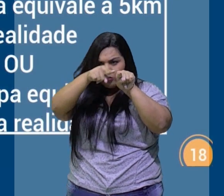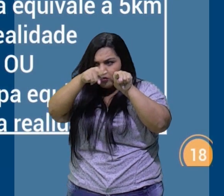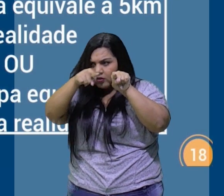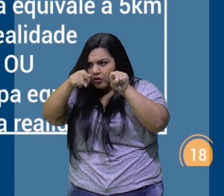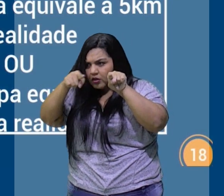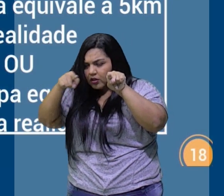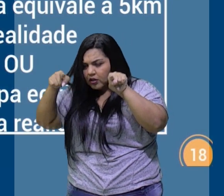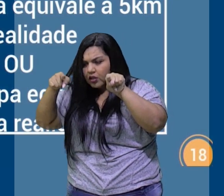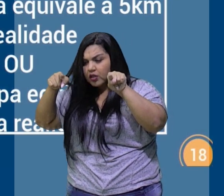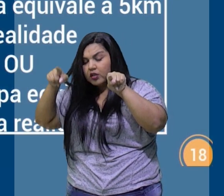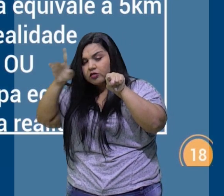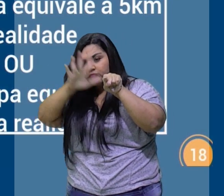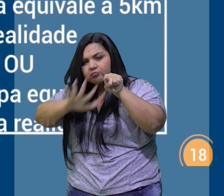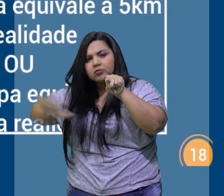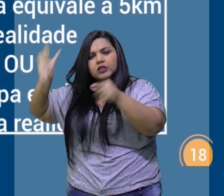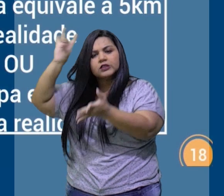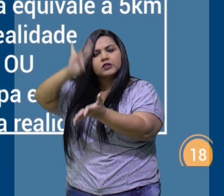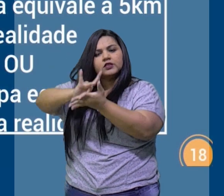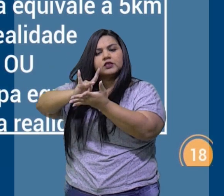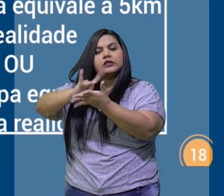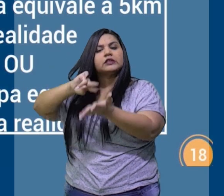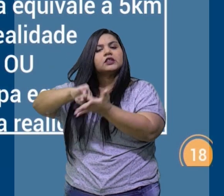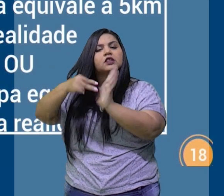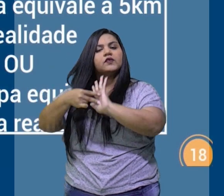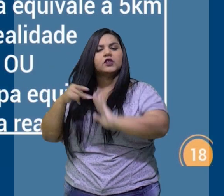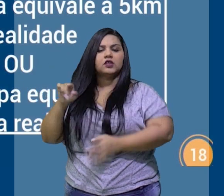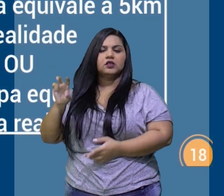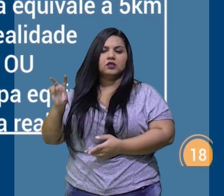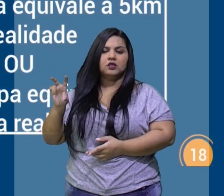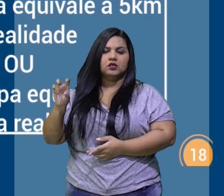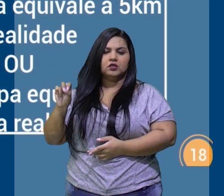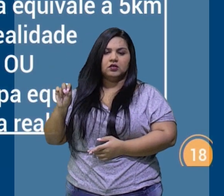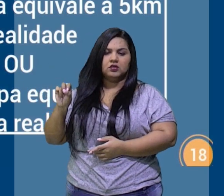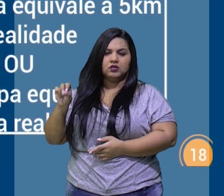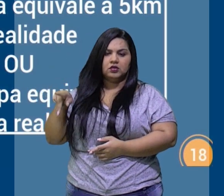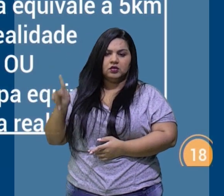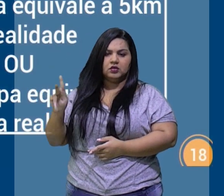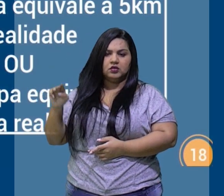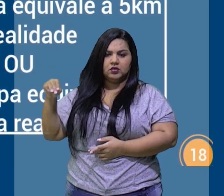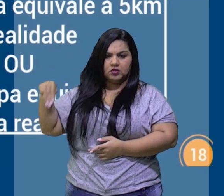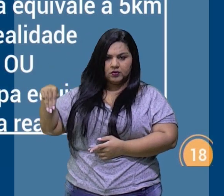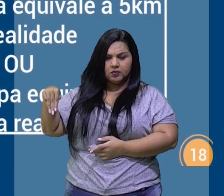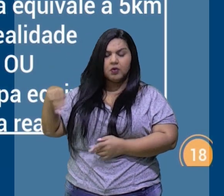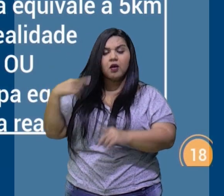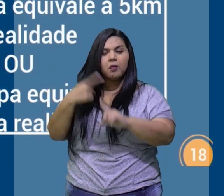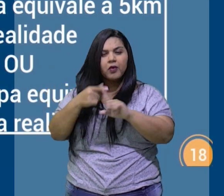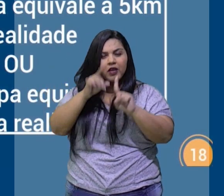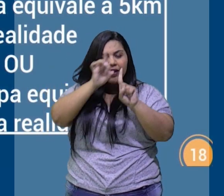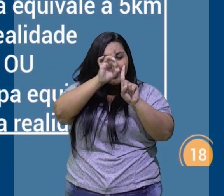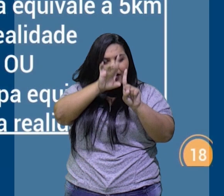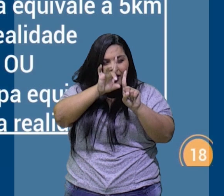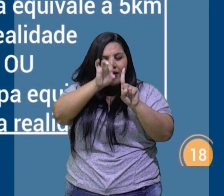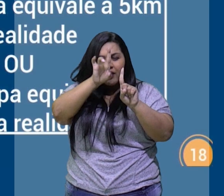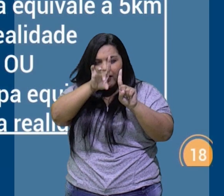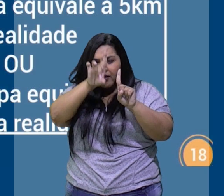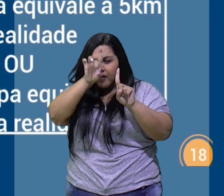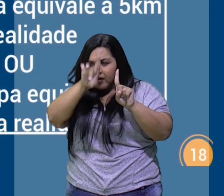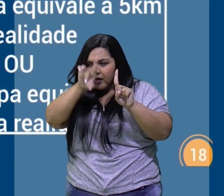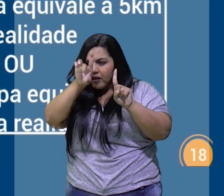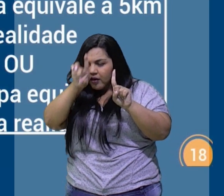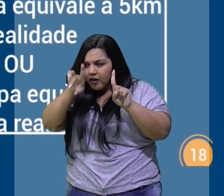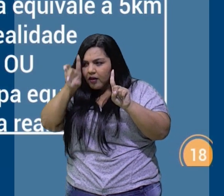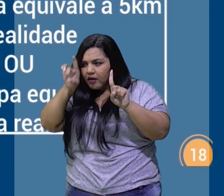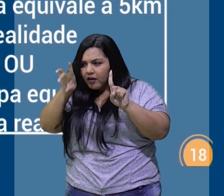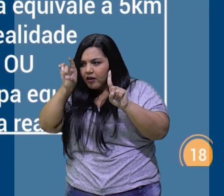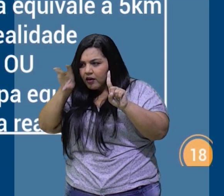dele equivale a 50 quilômetros, né? Porque a cada centímetro no mapa, nós temos ali o espaço real